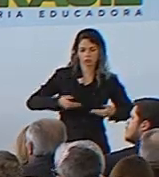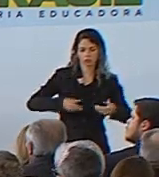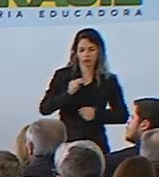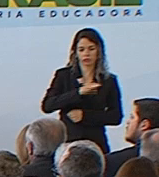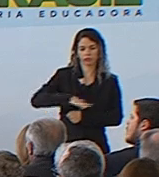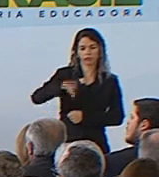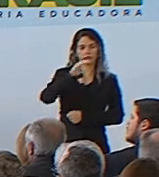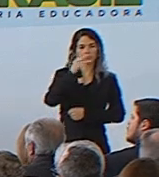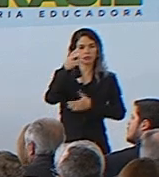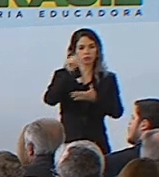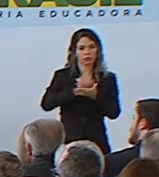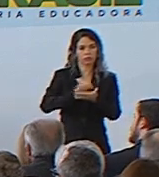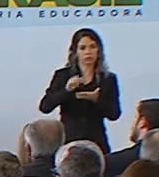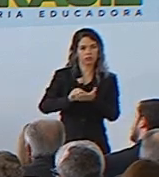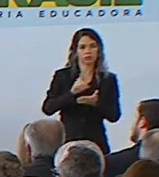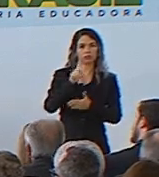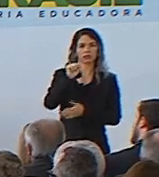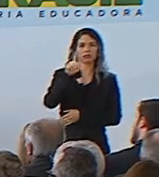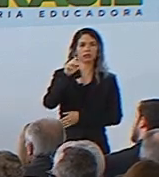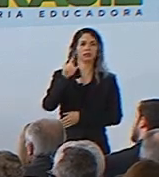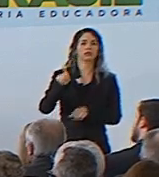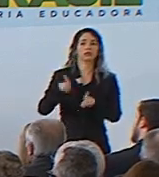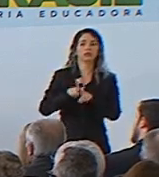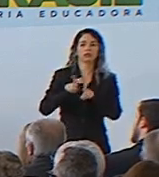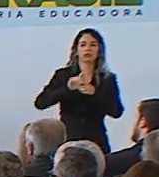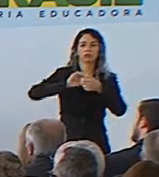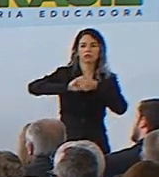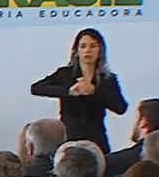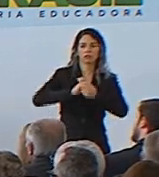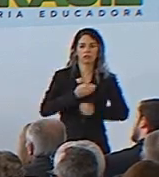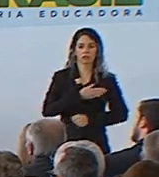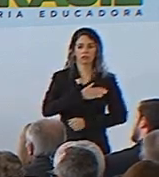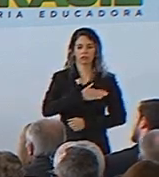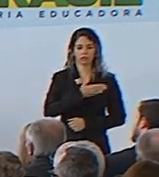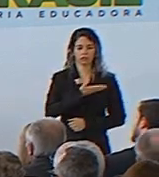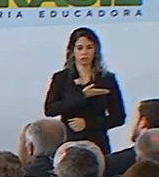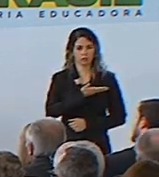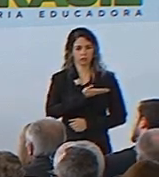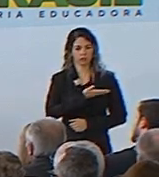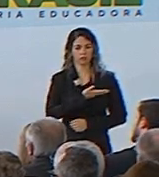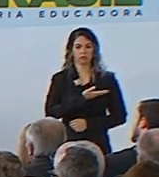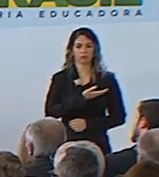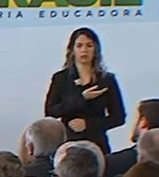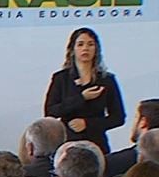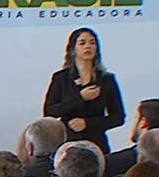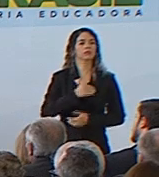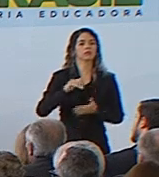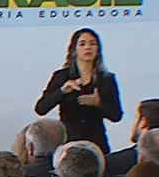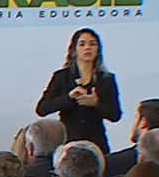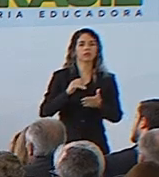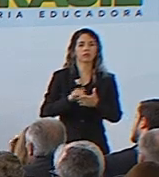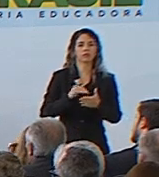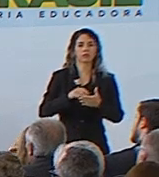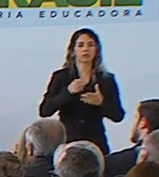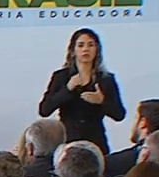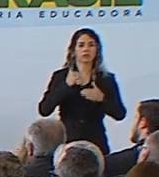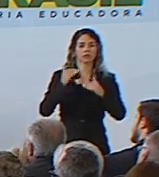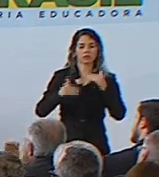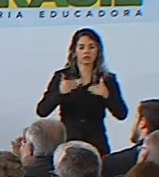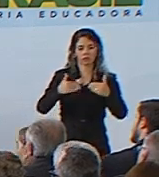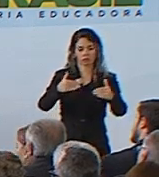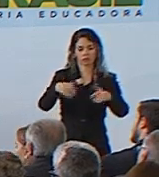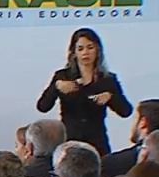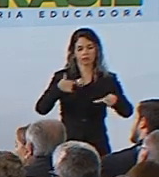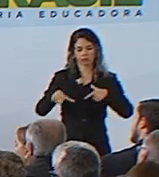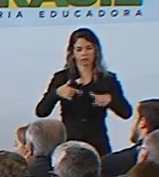mazoni saudar Também meu querido amigo e companheiro secretário executivo do Ministério do Trabalho e